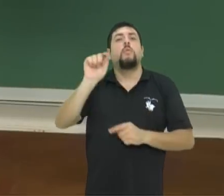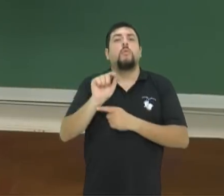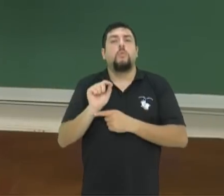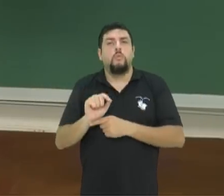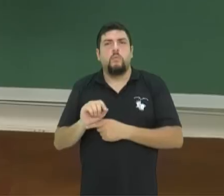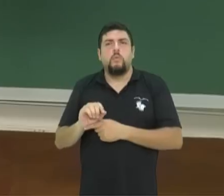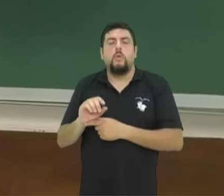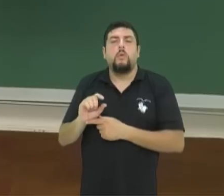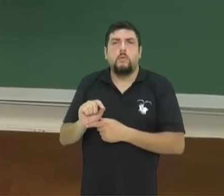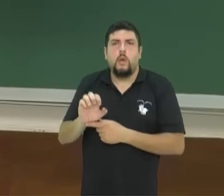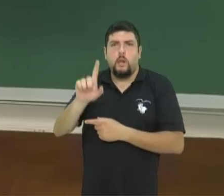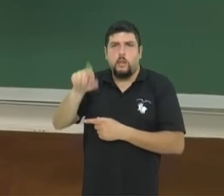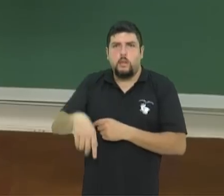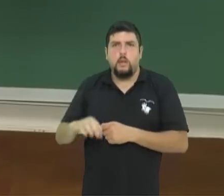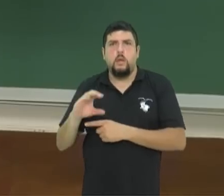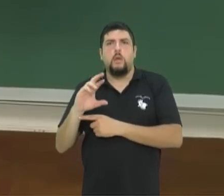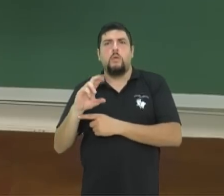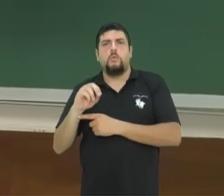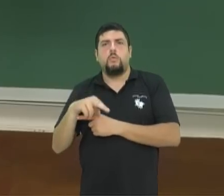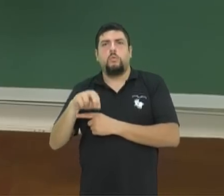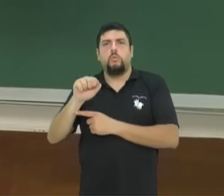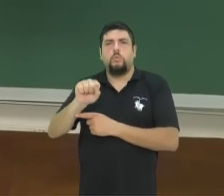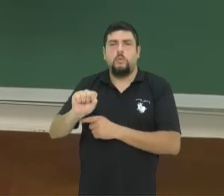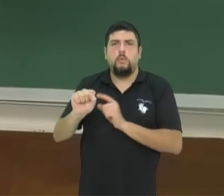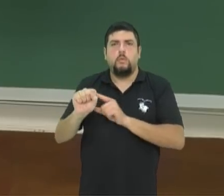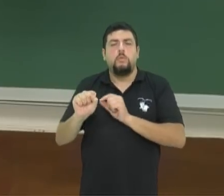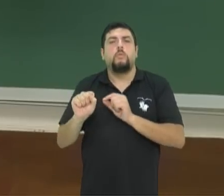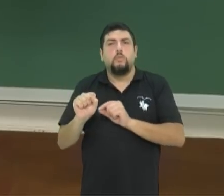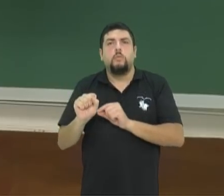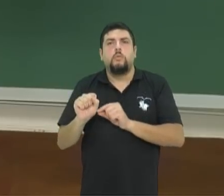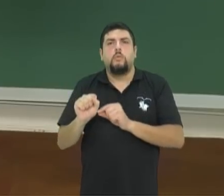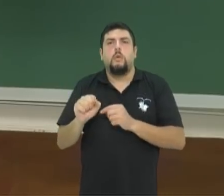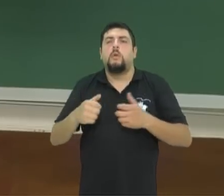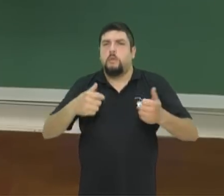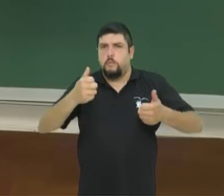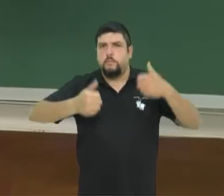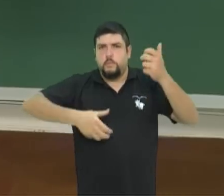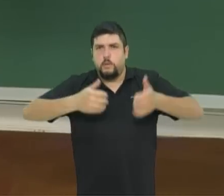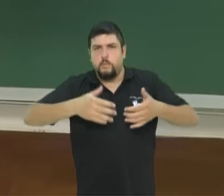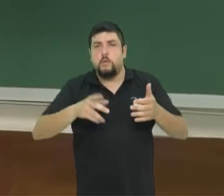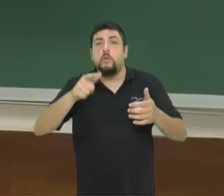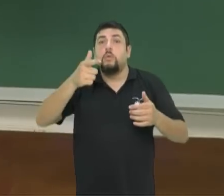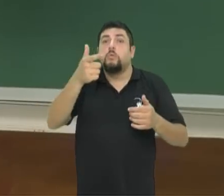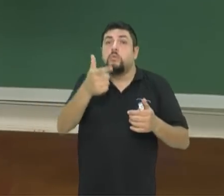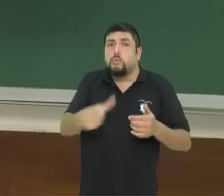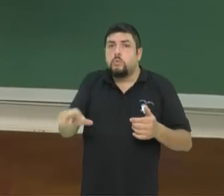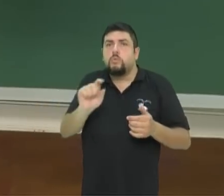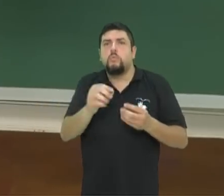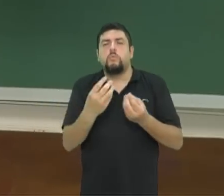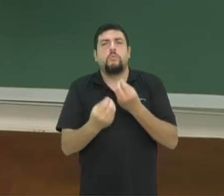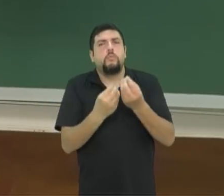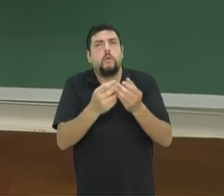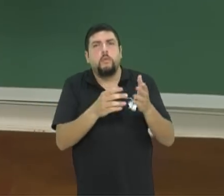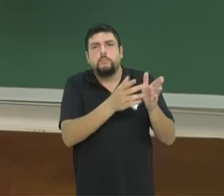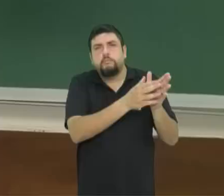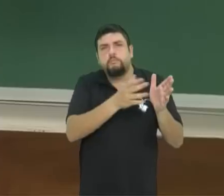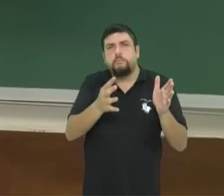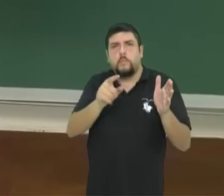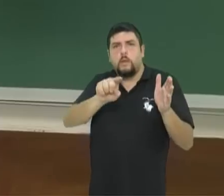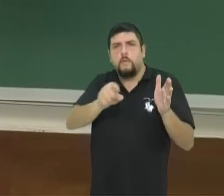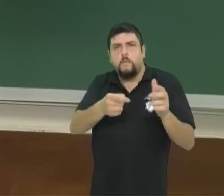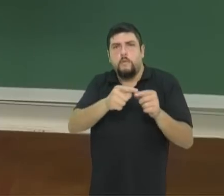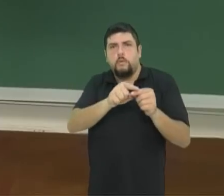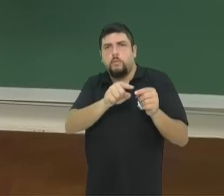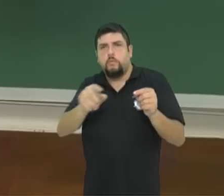céu estrelado. Né? Então, a gente tem ali mais uma explicação sendo introduzida por meio do uso das vírgulas, né? Ficou